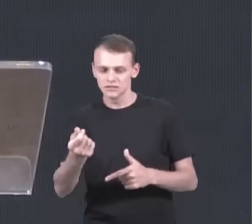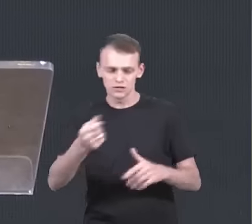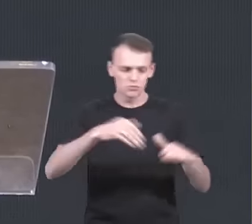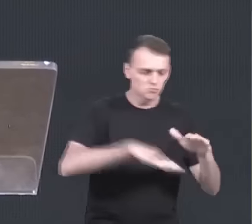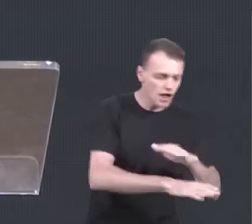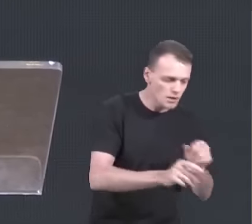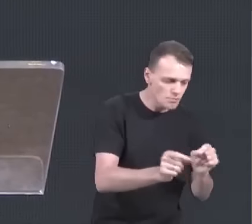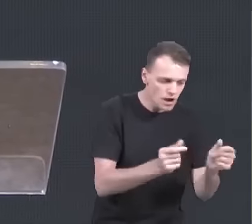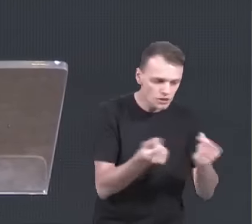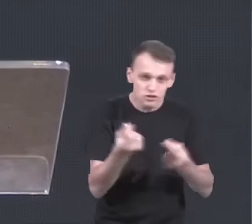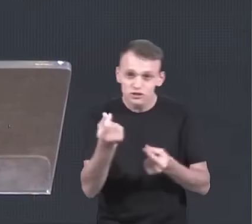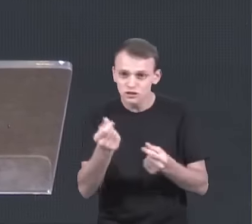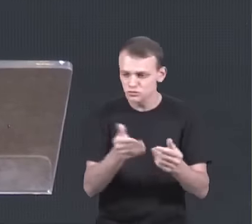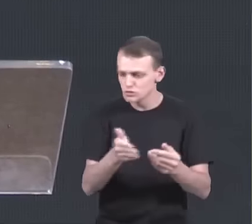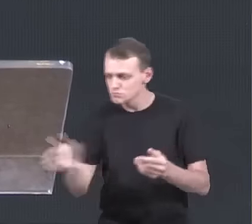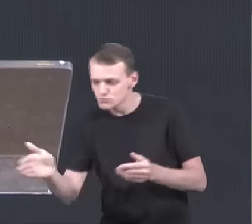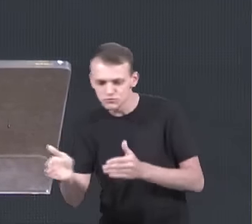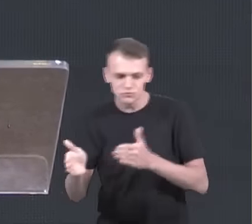Não, foi Jesus.